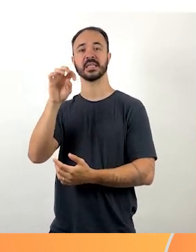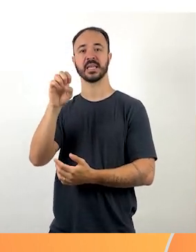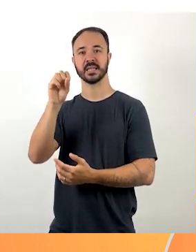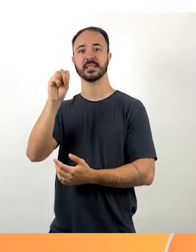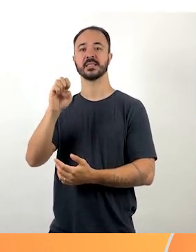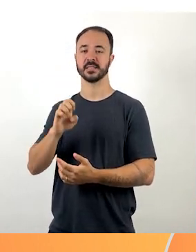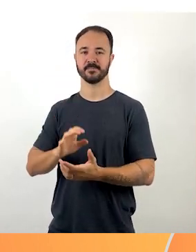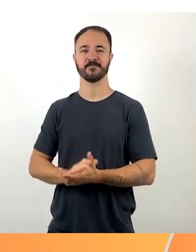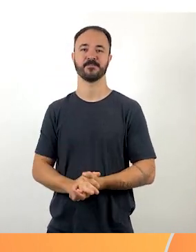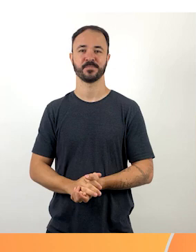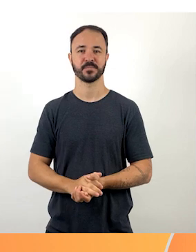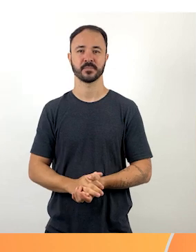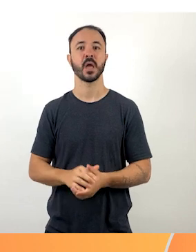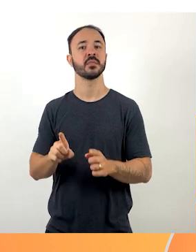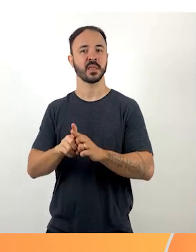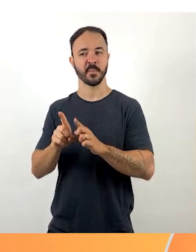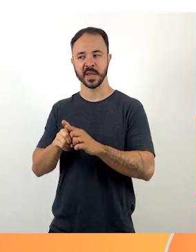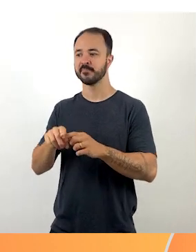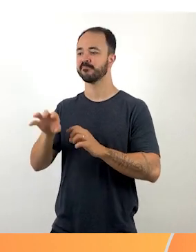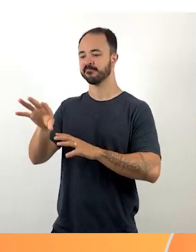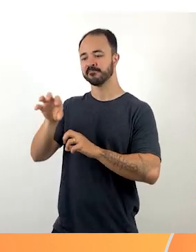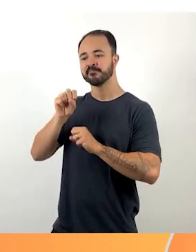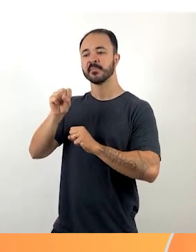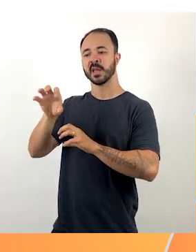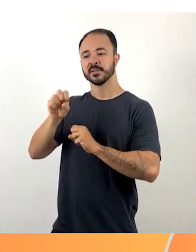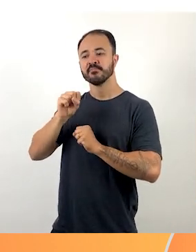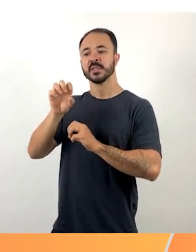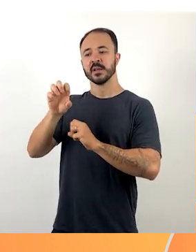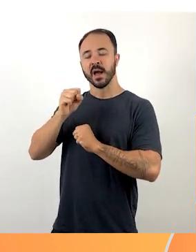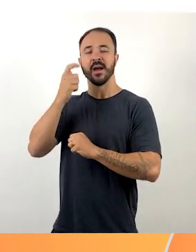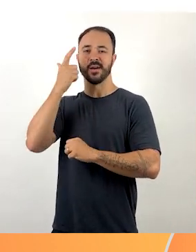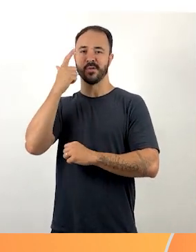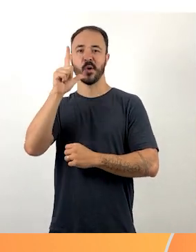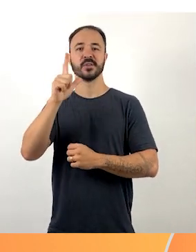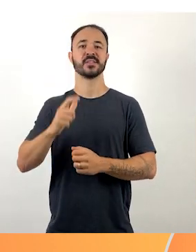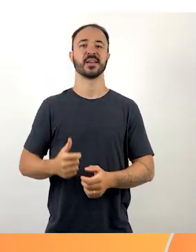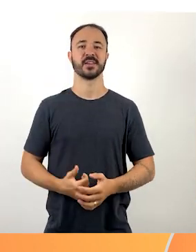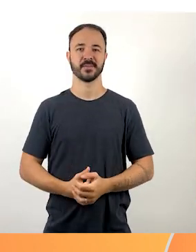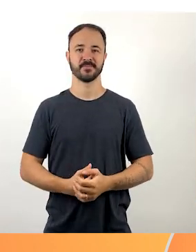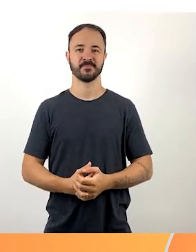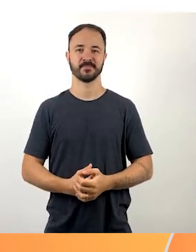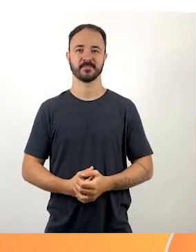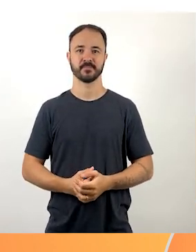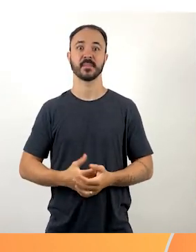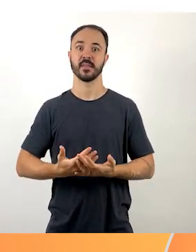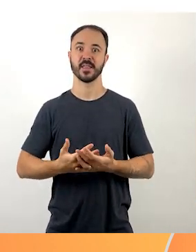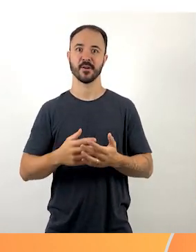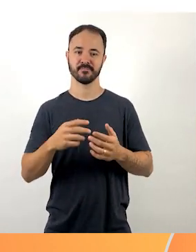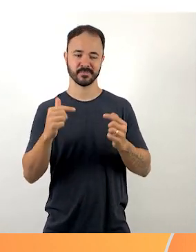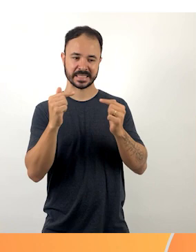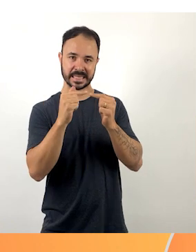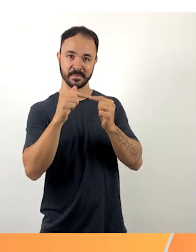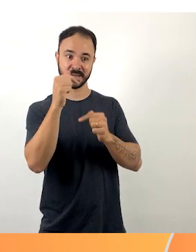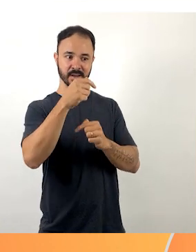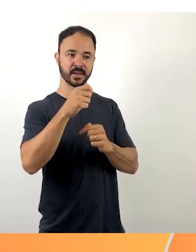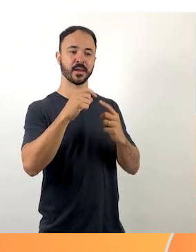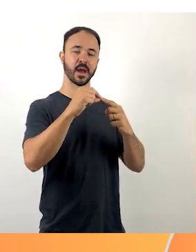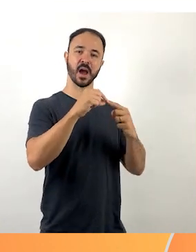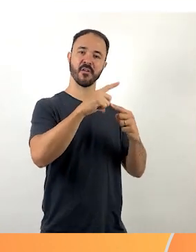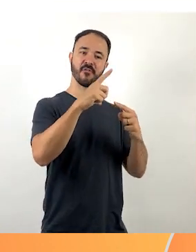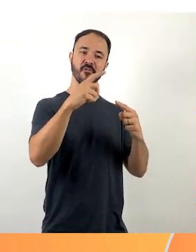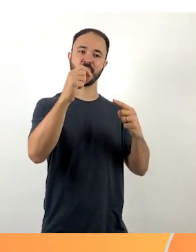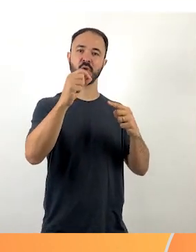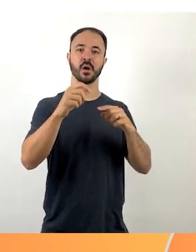e também a respiração do vegetal. Então, tudo que acontece relacionado à transpiração, devido à condição que essa planta